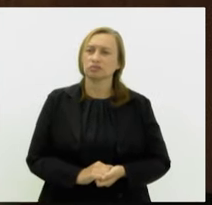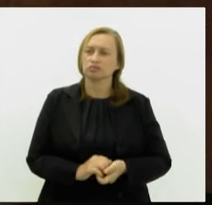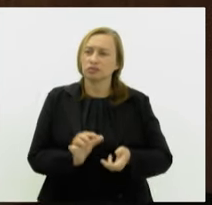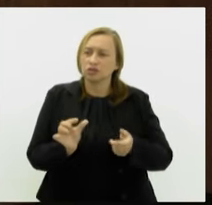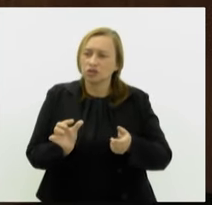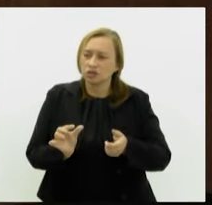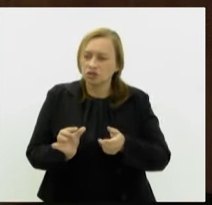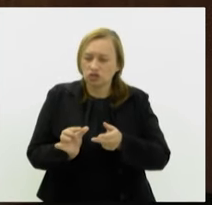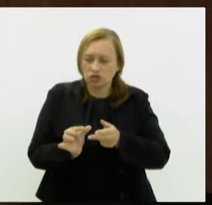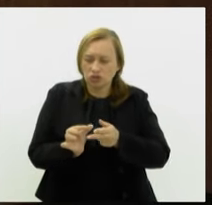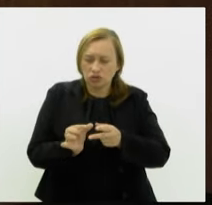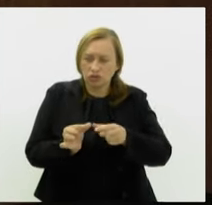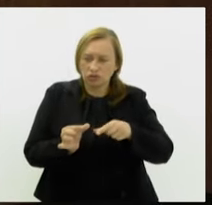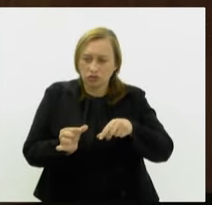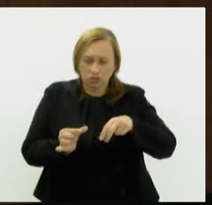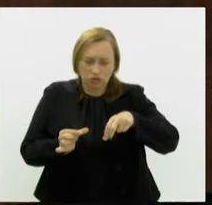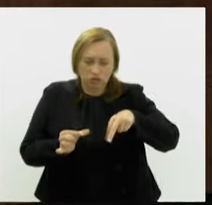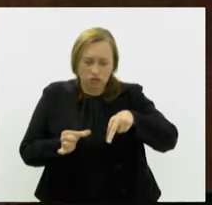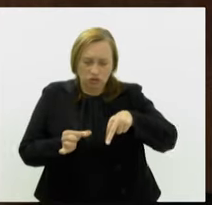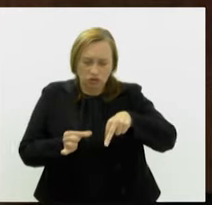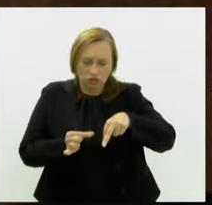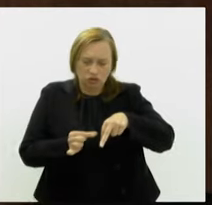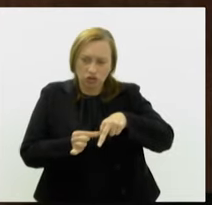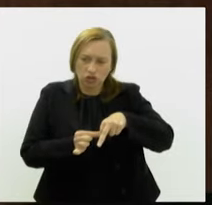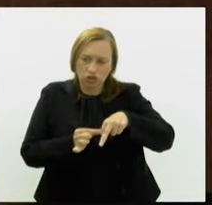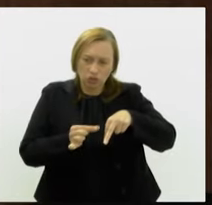Bom, isso aqui